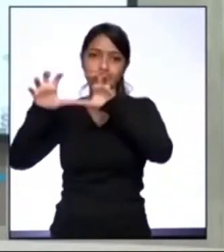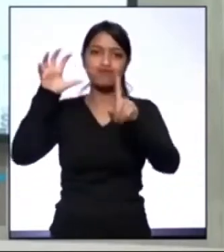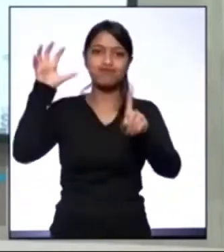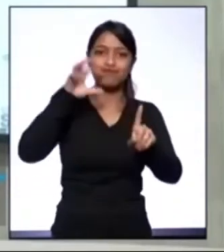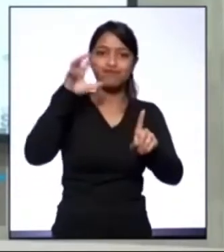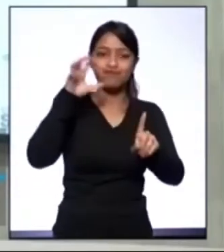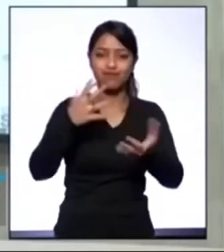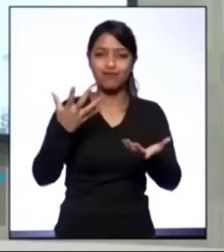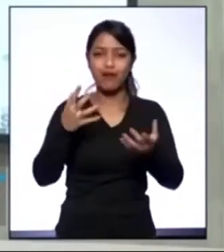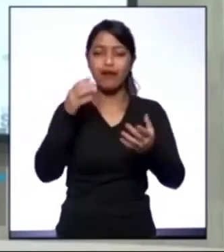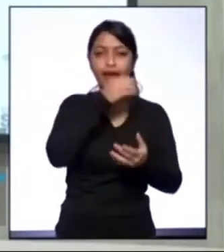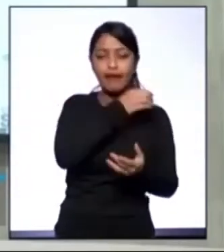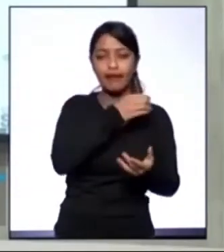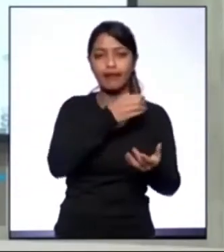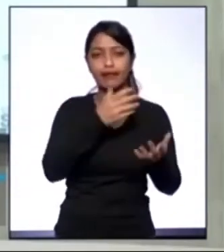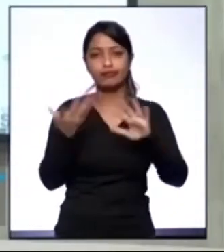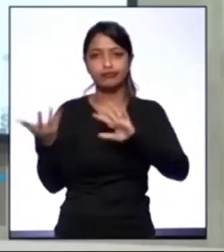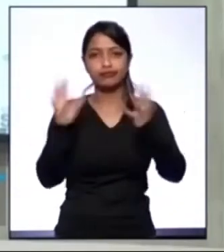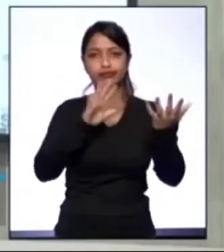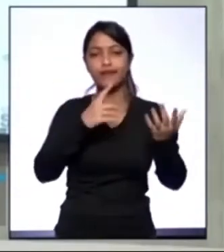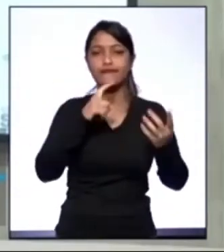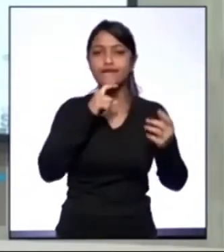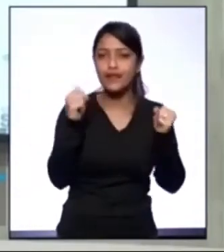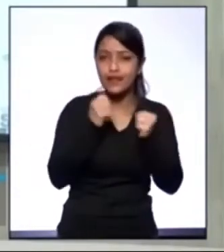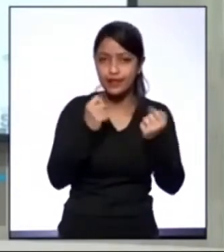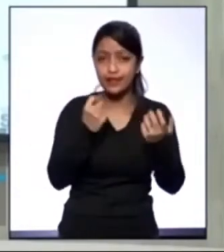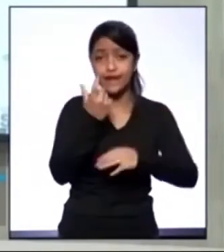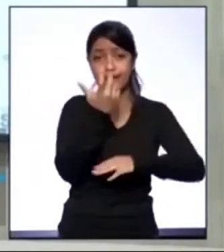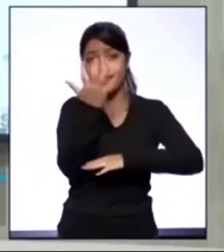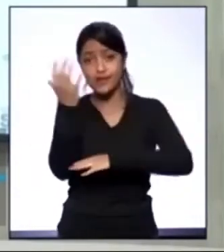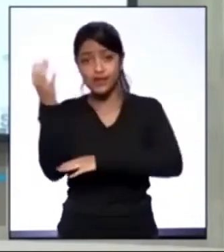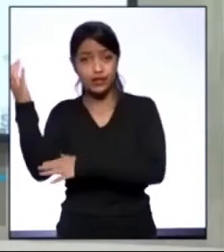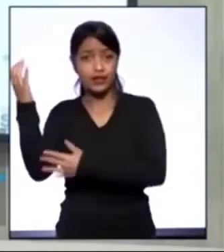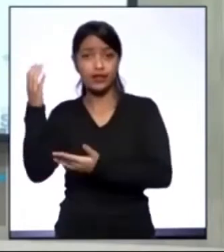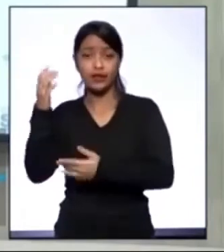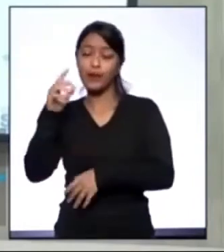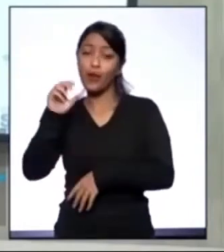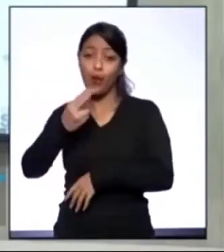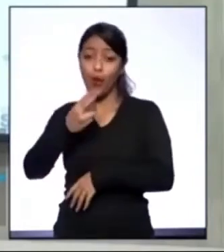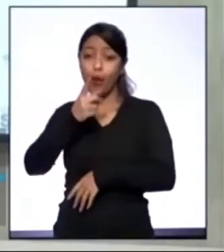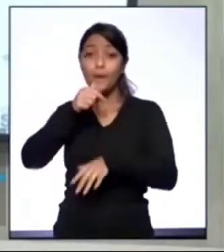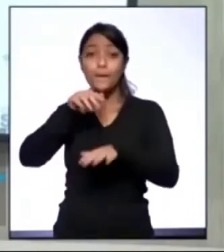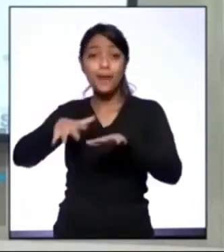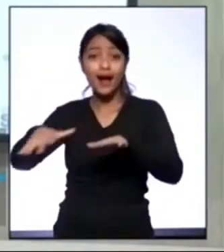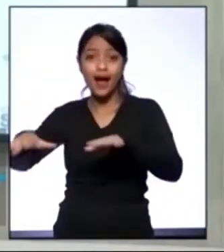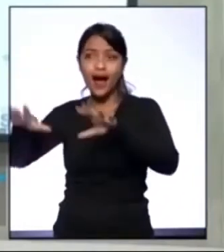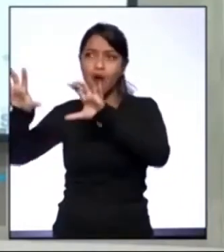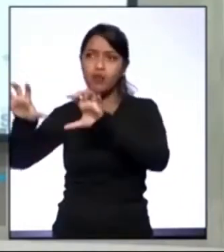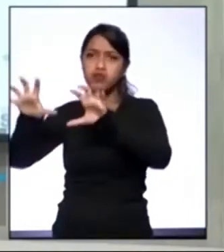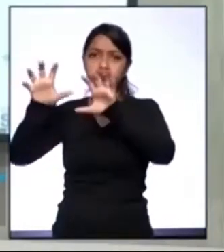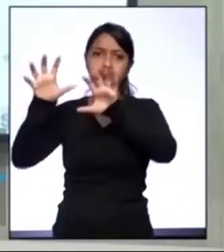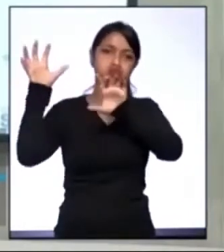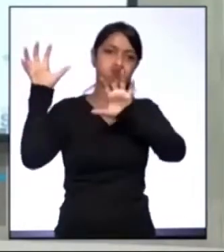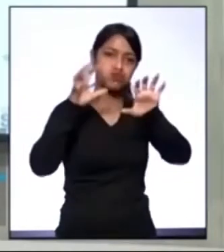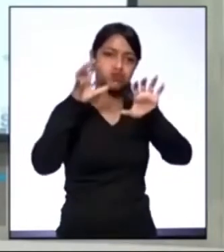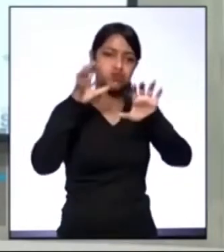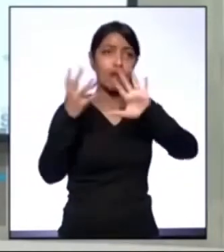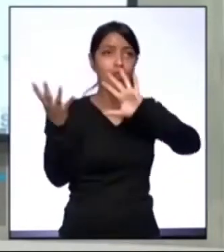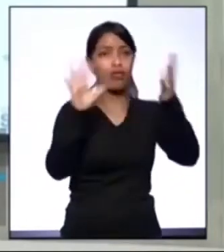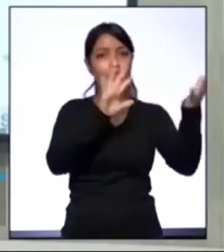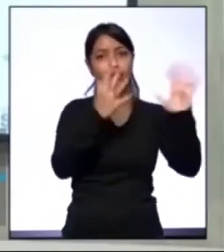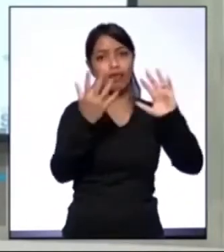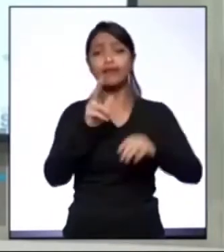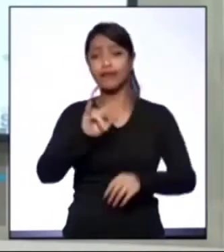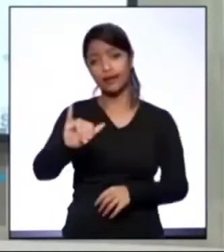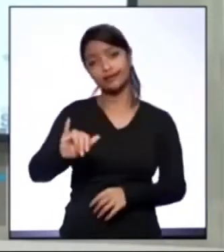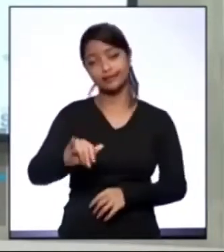a vegetação e as correntes marítimas, tudo isso vai, de alguma forma, condicionar o clima. Tudo bem? Vamos